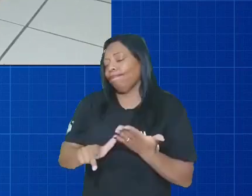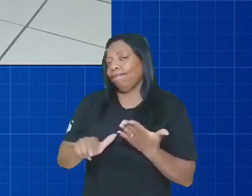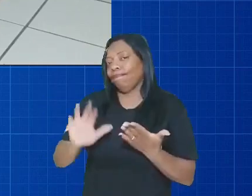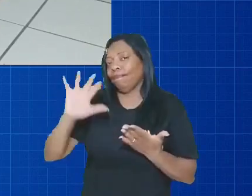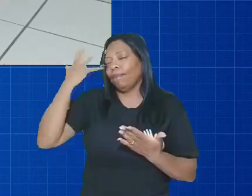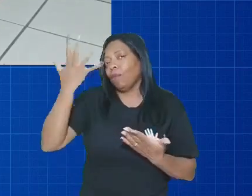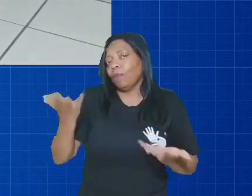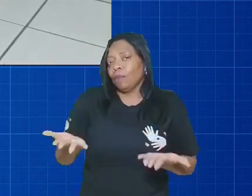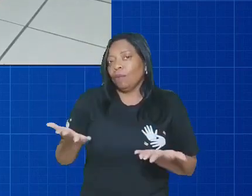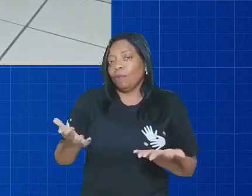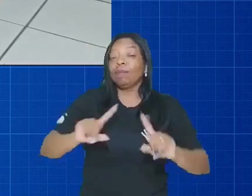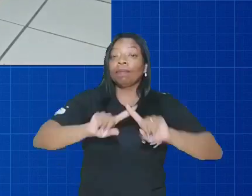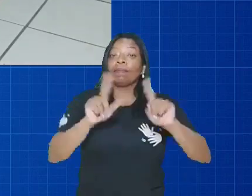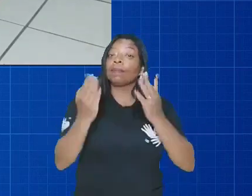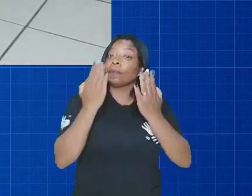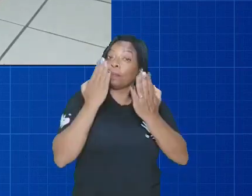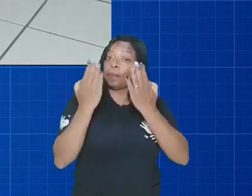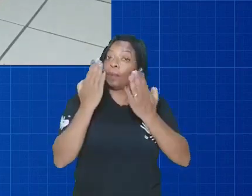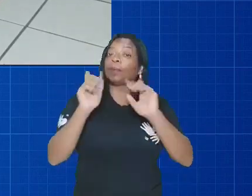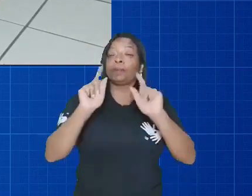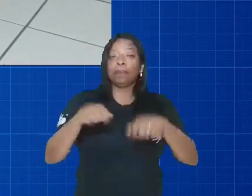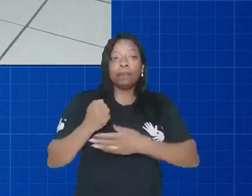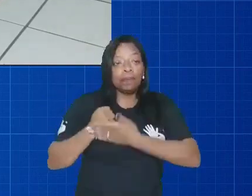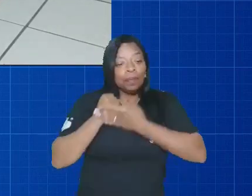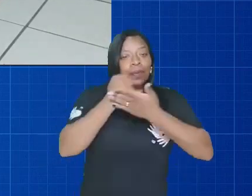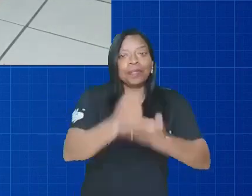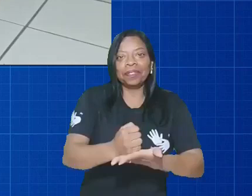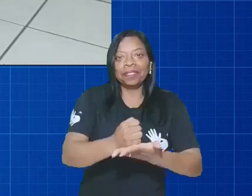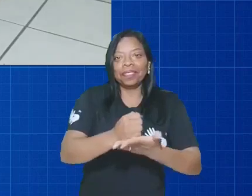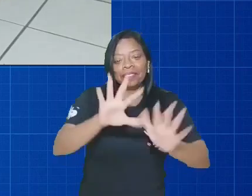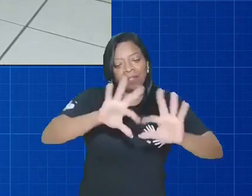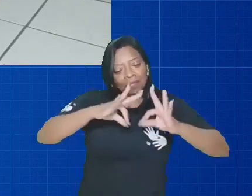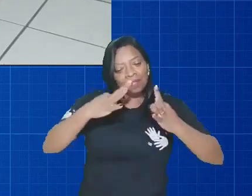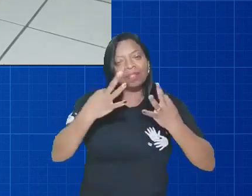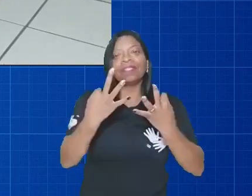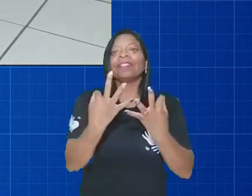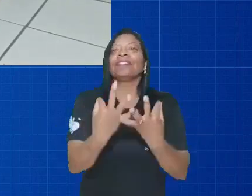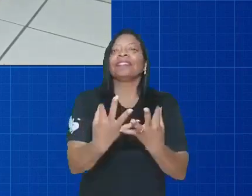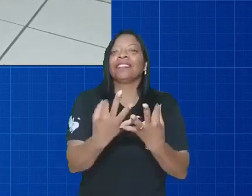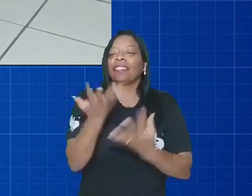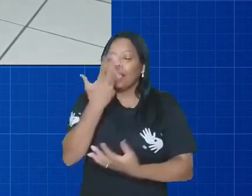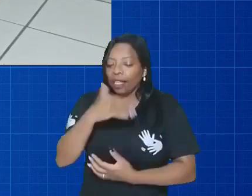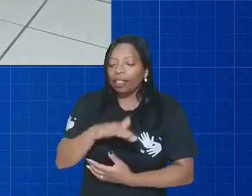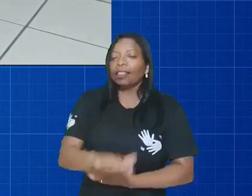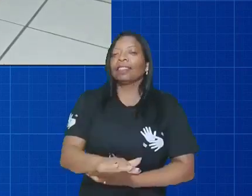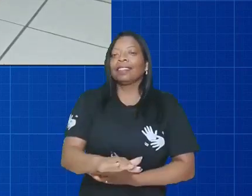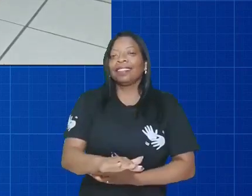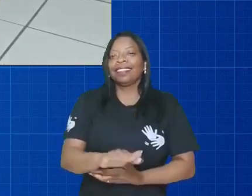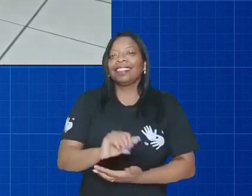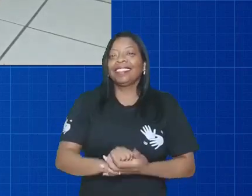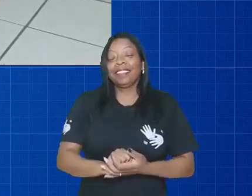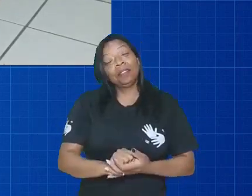que a gente chama, e que a psicologia ela pode sim auxiliar pais, cuidadores, criança,